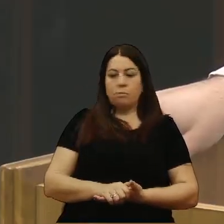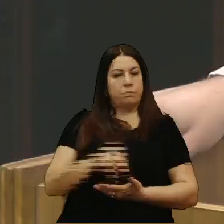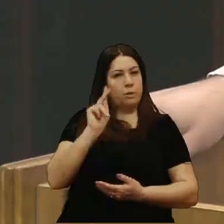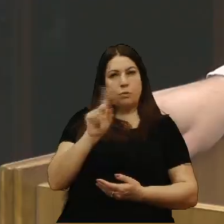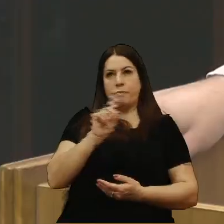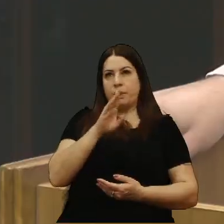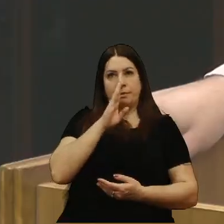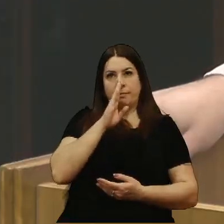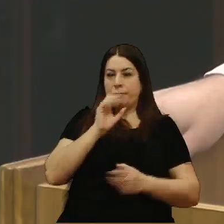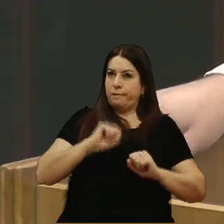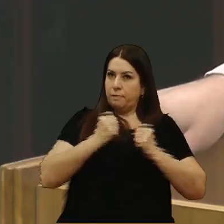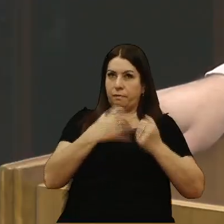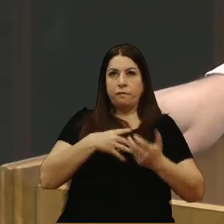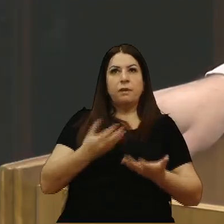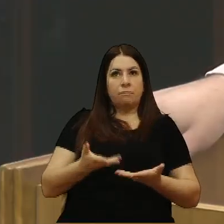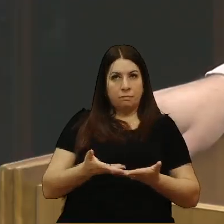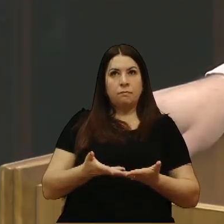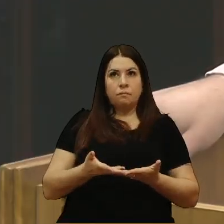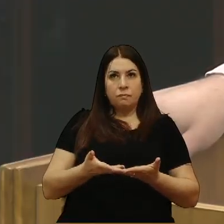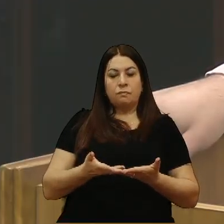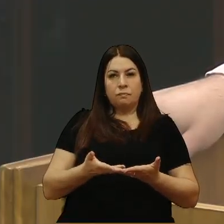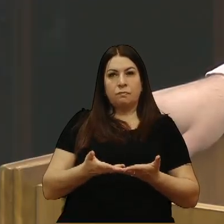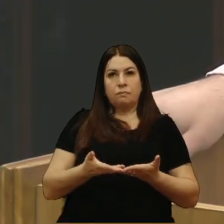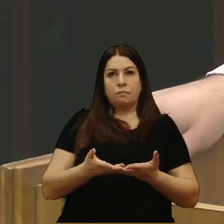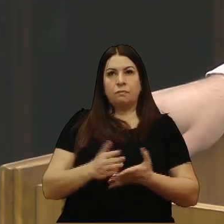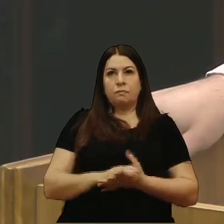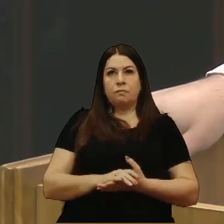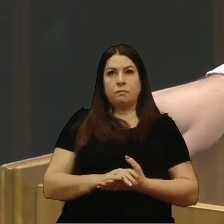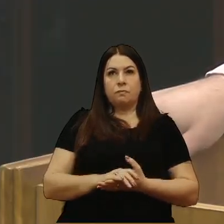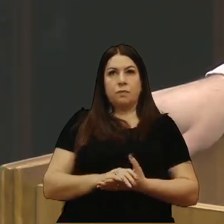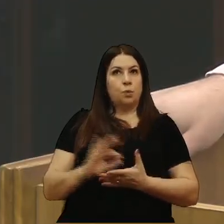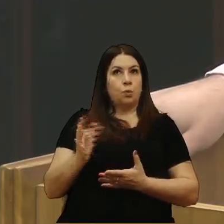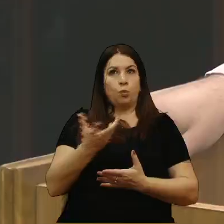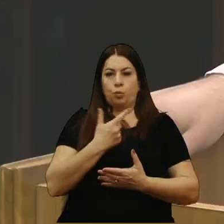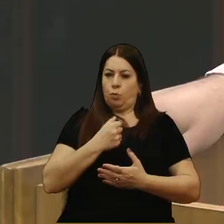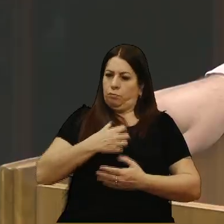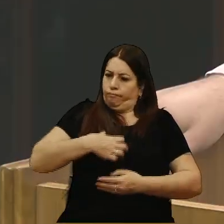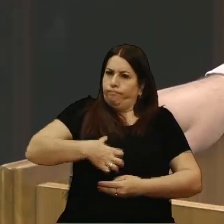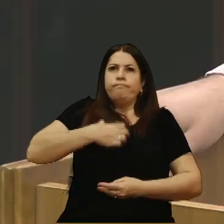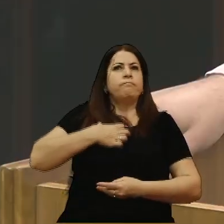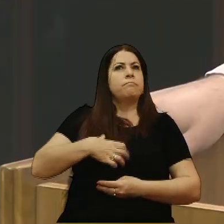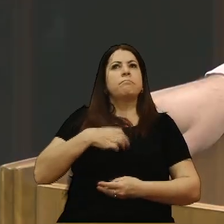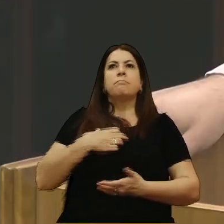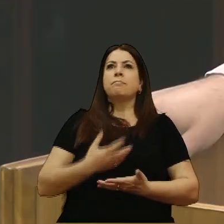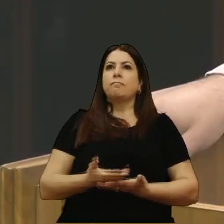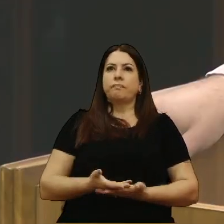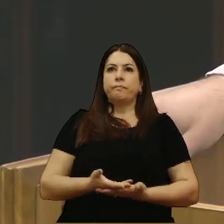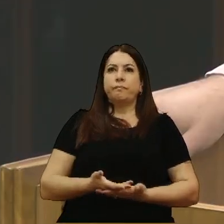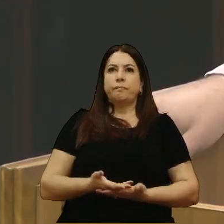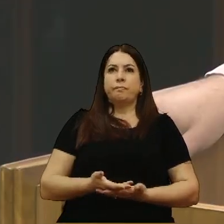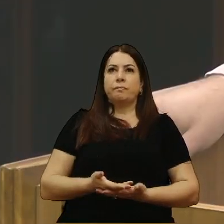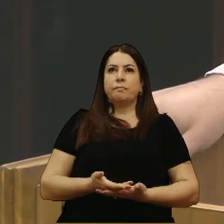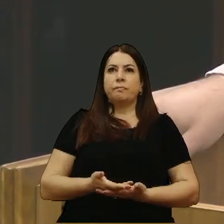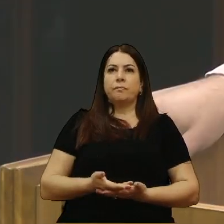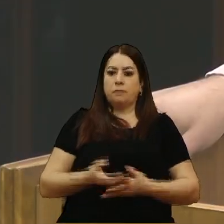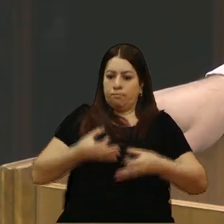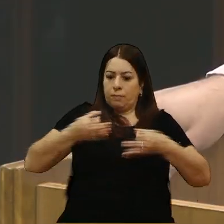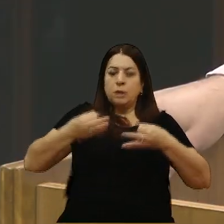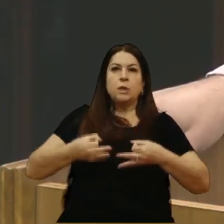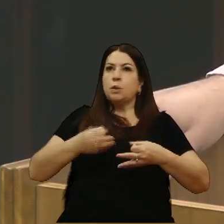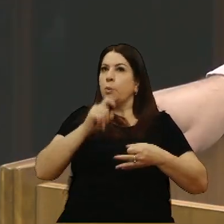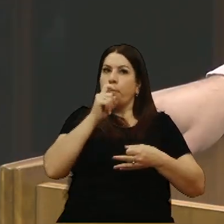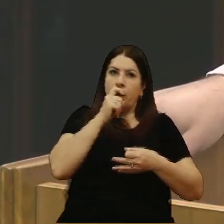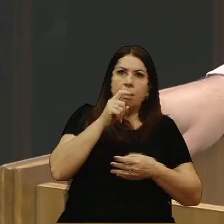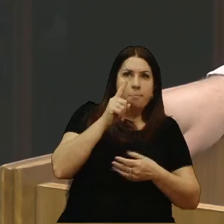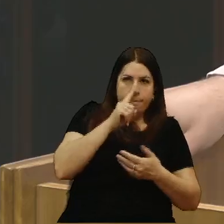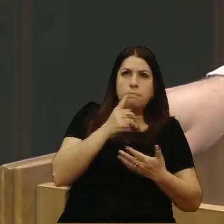quieto. Iam defender os filhos de vocês. Com todo o furor e hombridade que um pai e